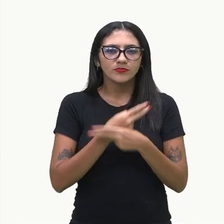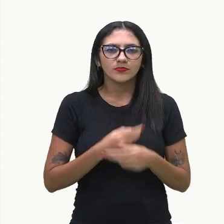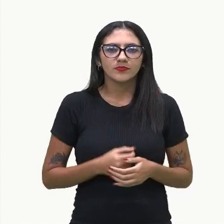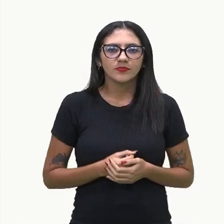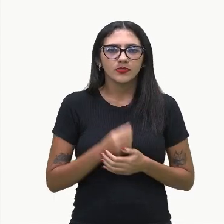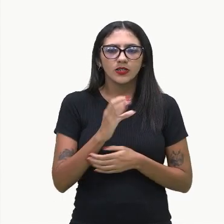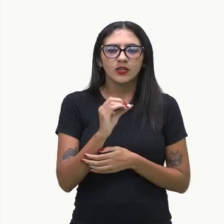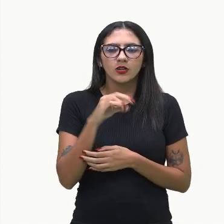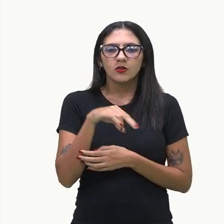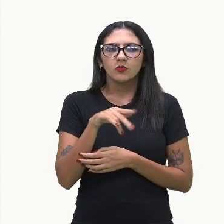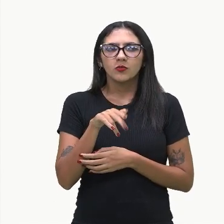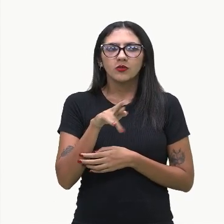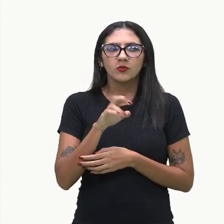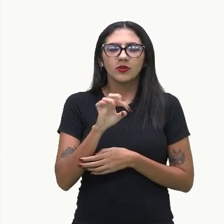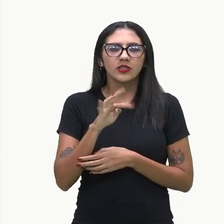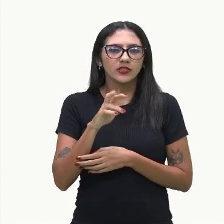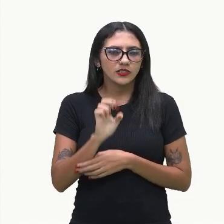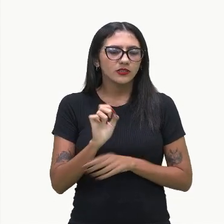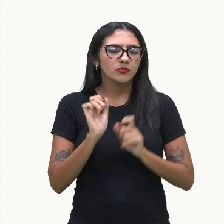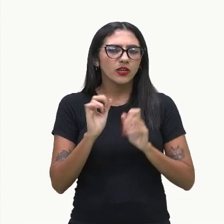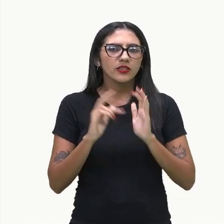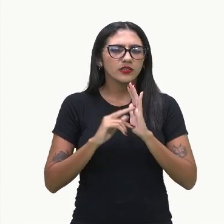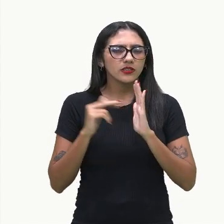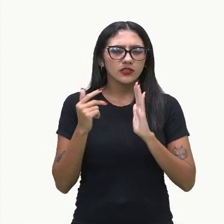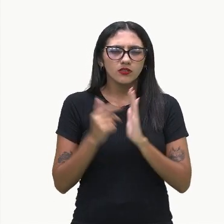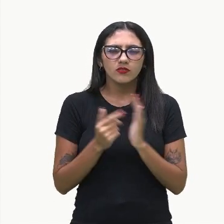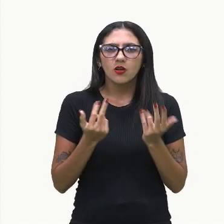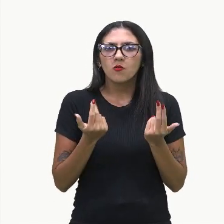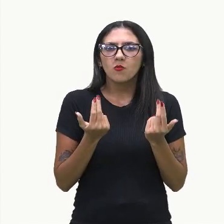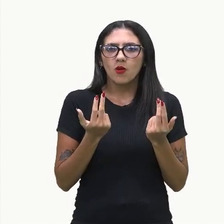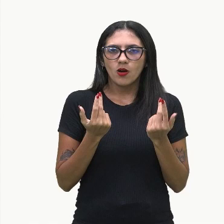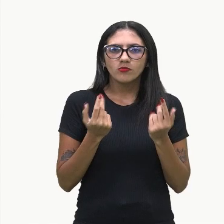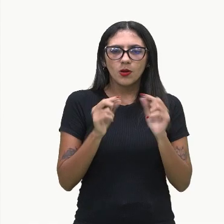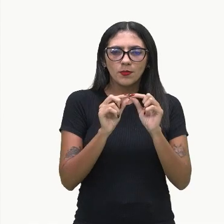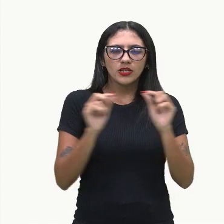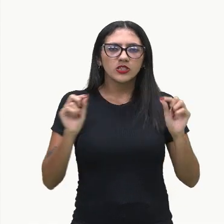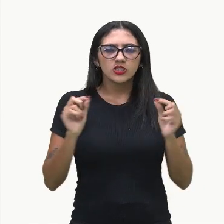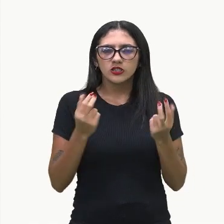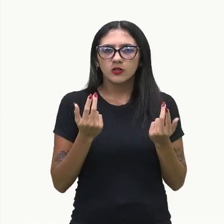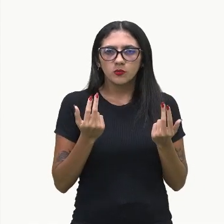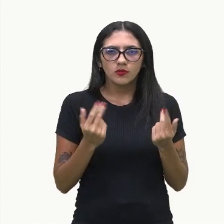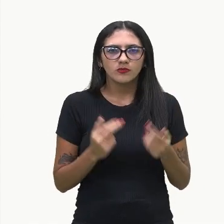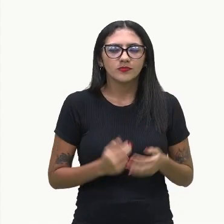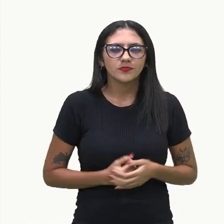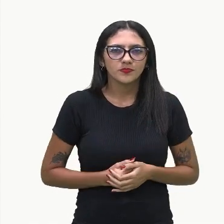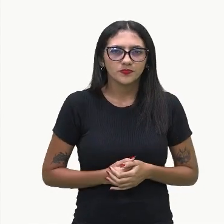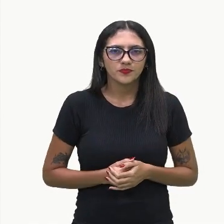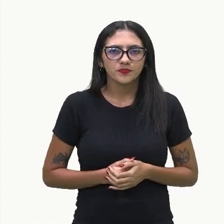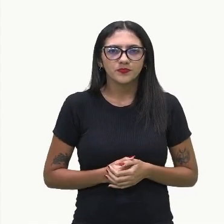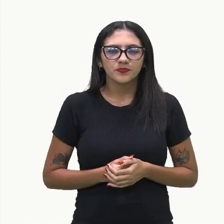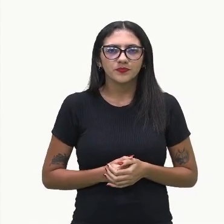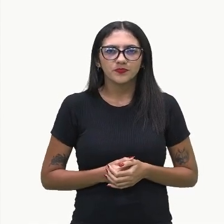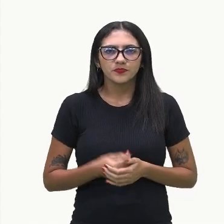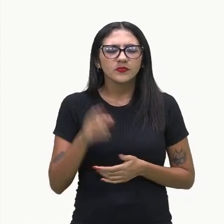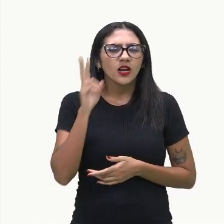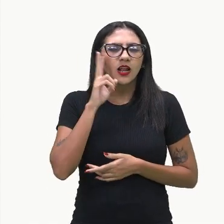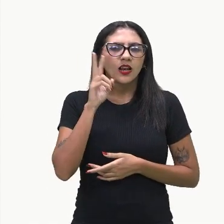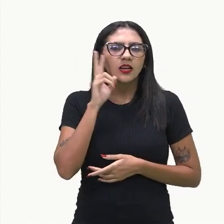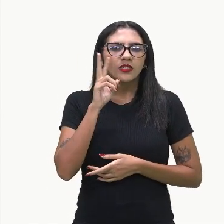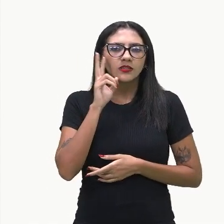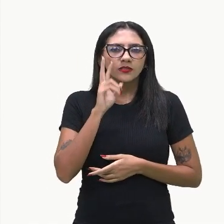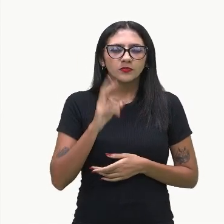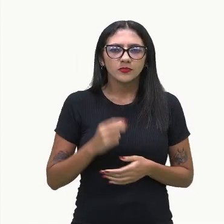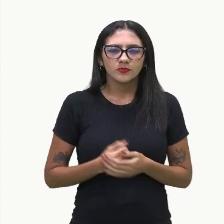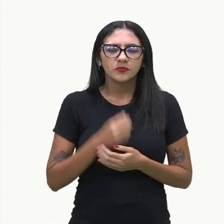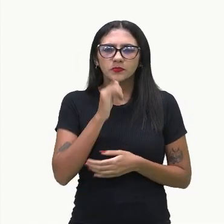congruentes, terão sempre a mesma medida. Só retomando aqui, lembra que eu disse para vocês? Imagina que bem